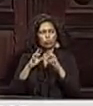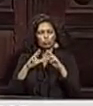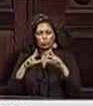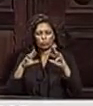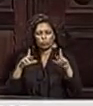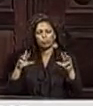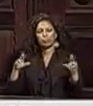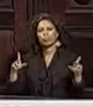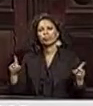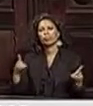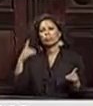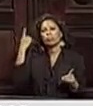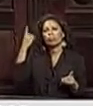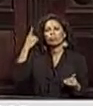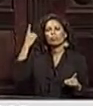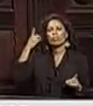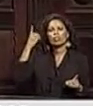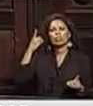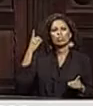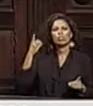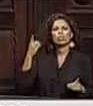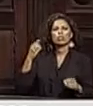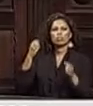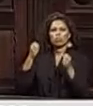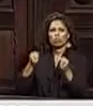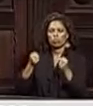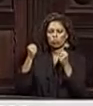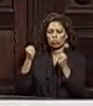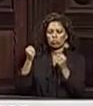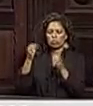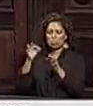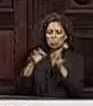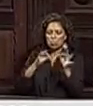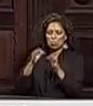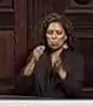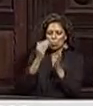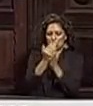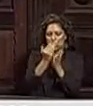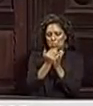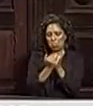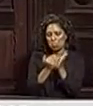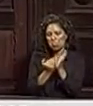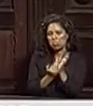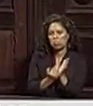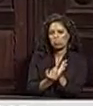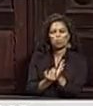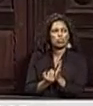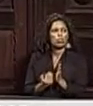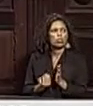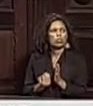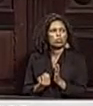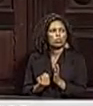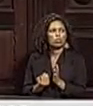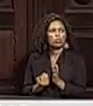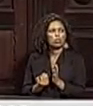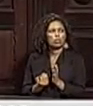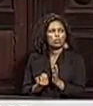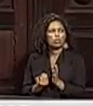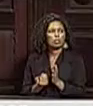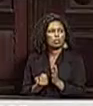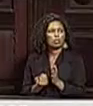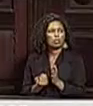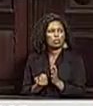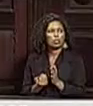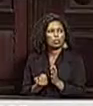decreto legislativo para tornar sem efeito o decreto do governador. É isso mesmo, deputado Luiz Paulo? Essa foi a sua intenção?